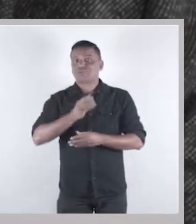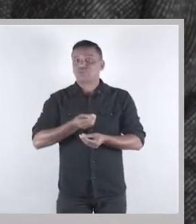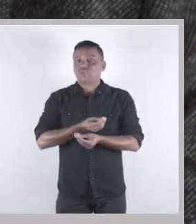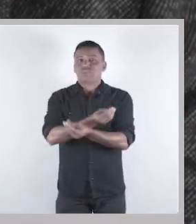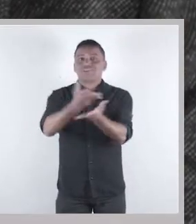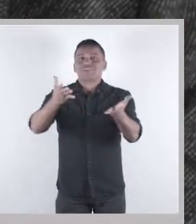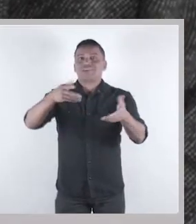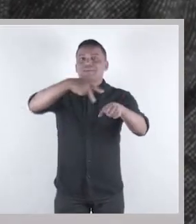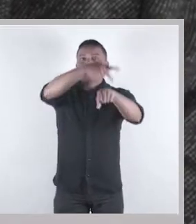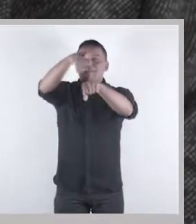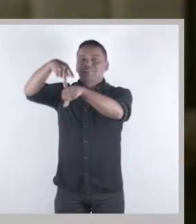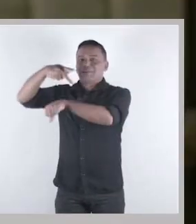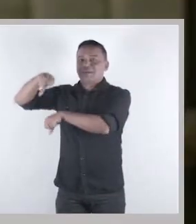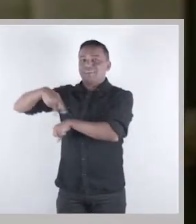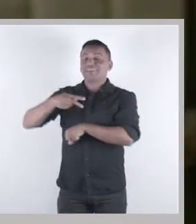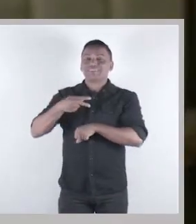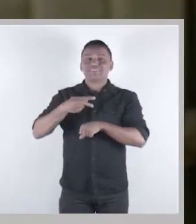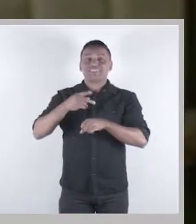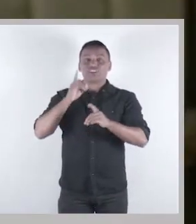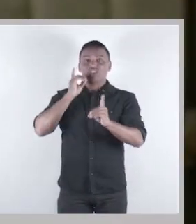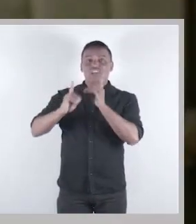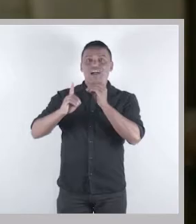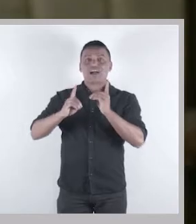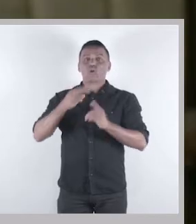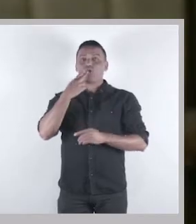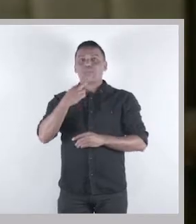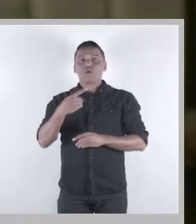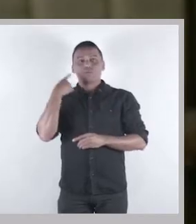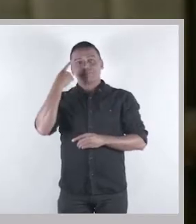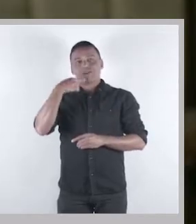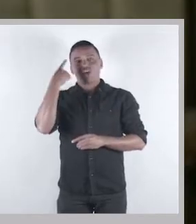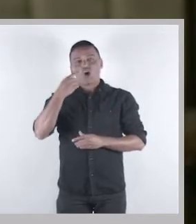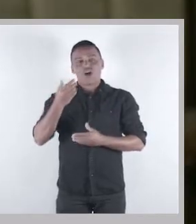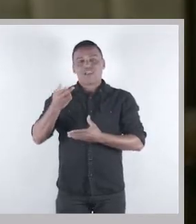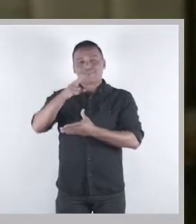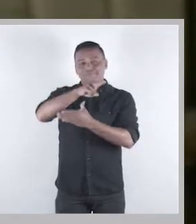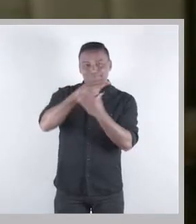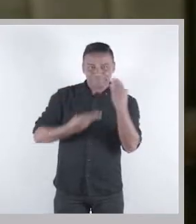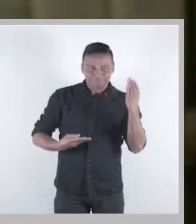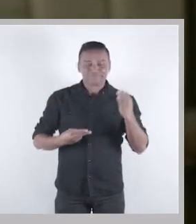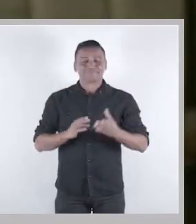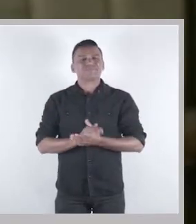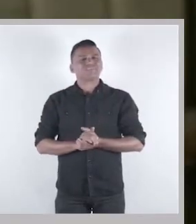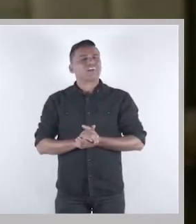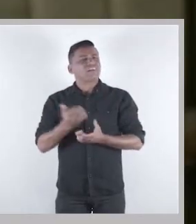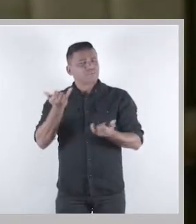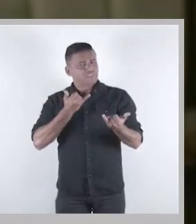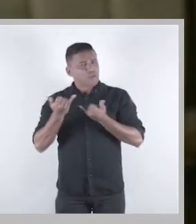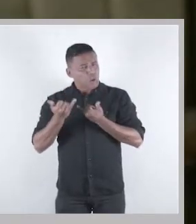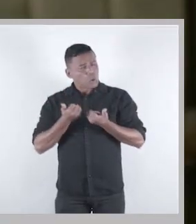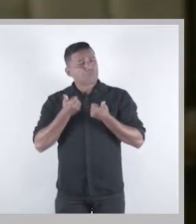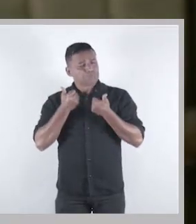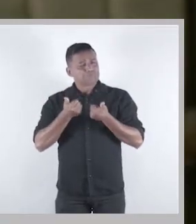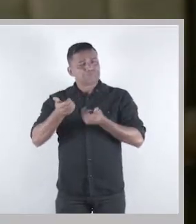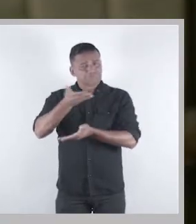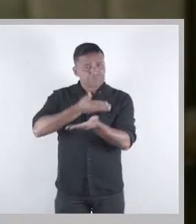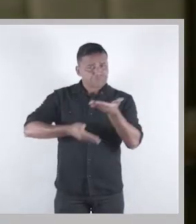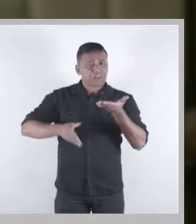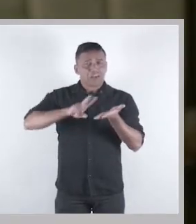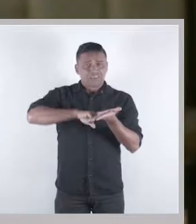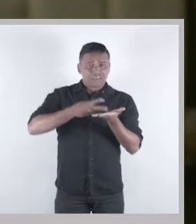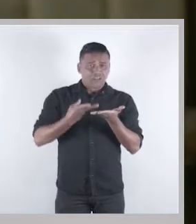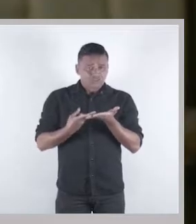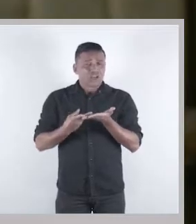aí eu acho que você plantou bem essa questão da ponte né que a tradução permite não só o conhecimento